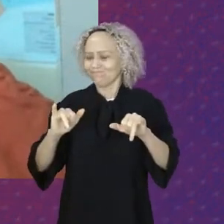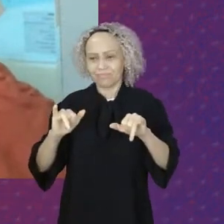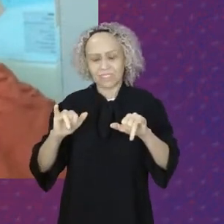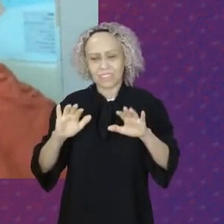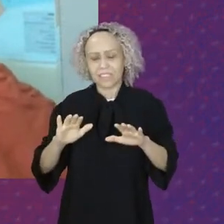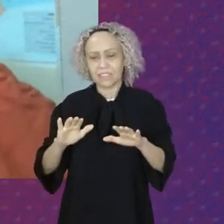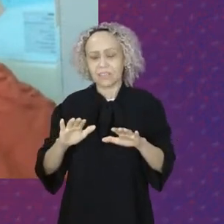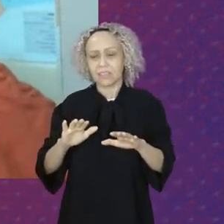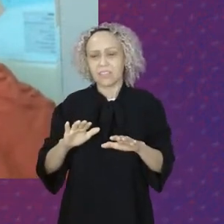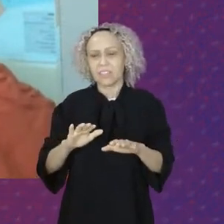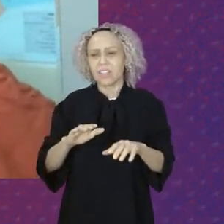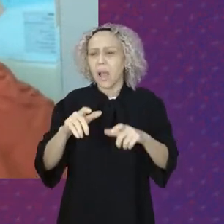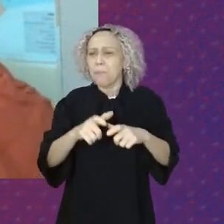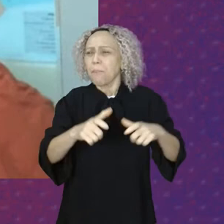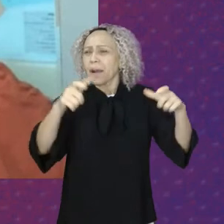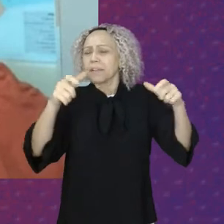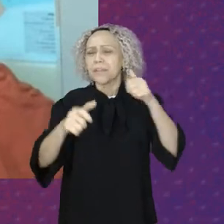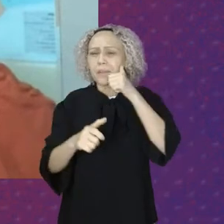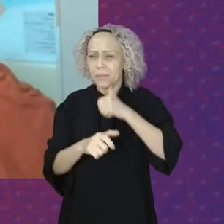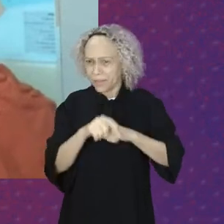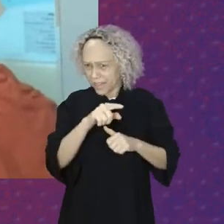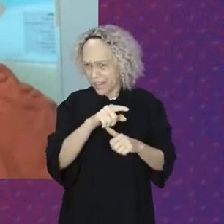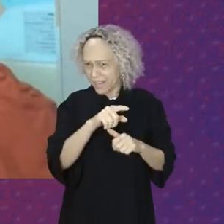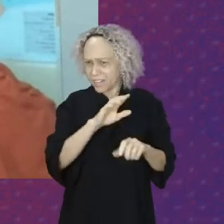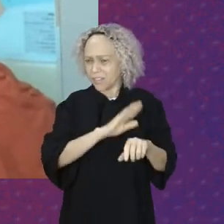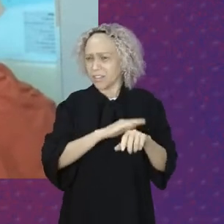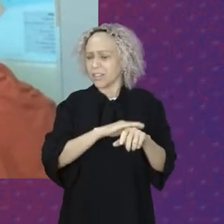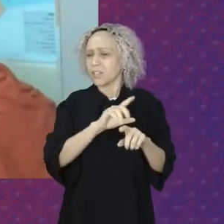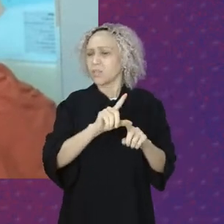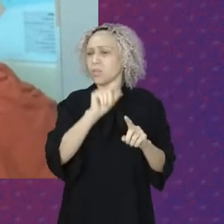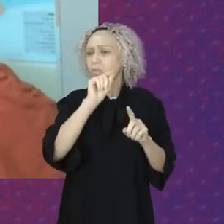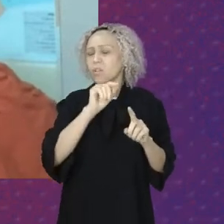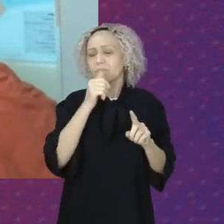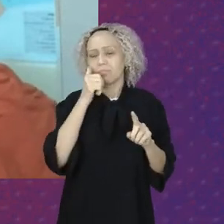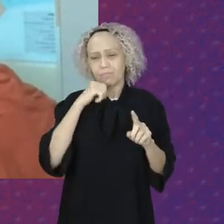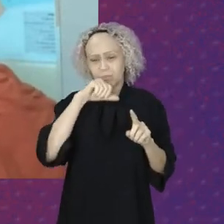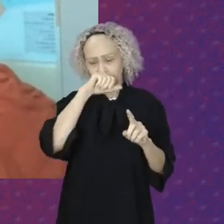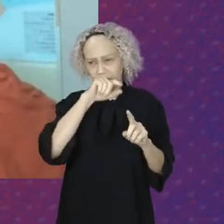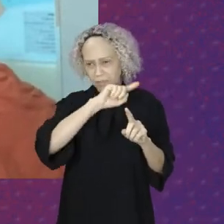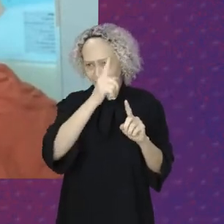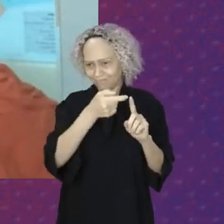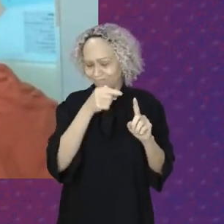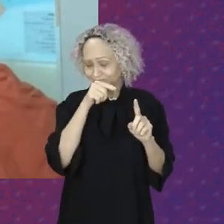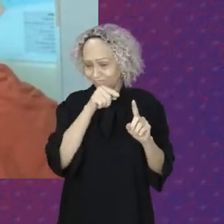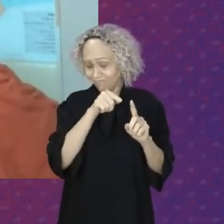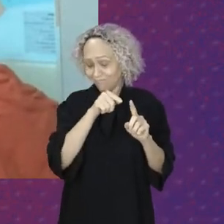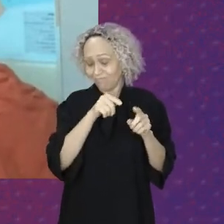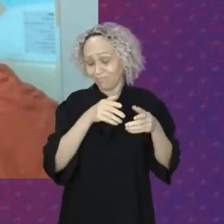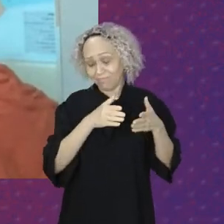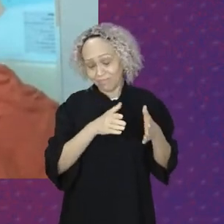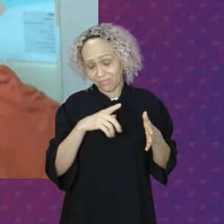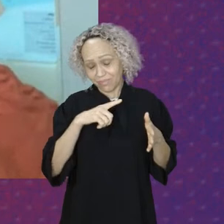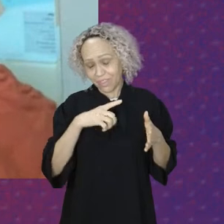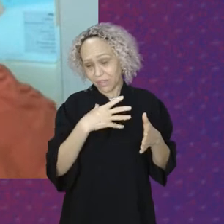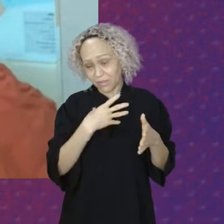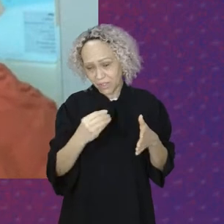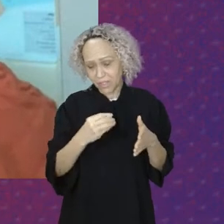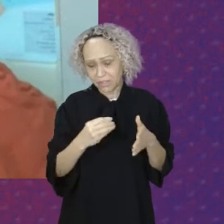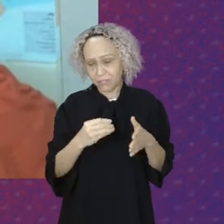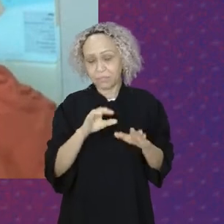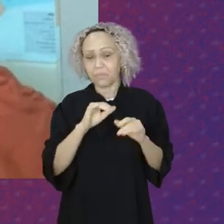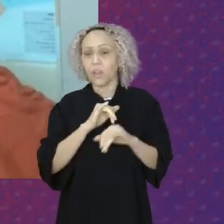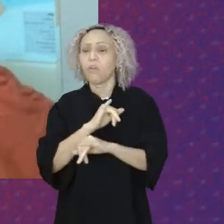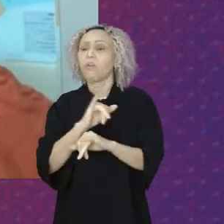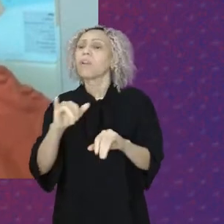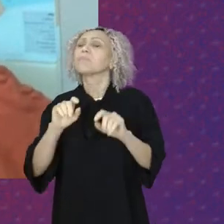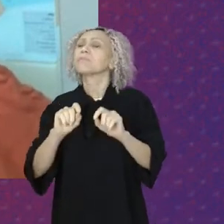elas vivenciam alguns desafios. E eu confesso para vocês que eu mesma, como militante feminista a vida toda,